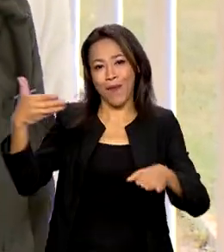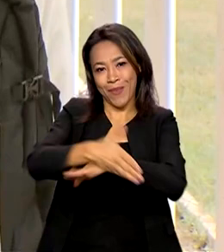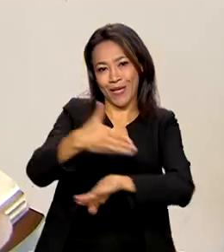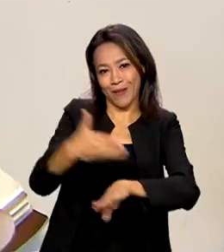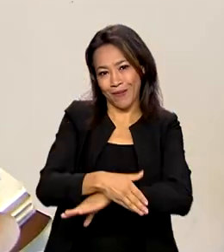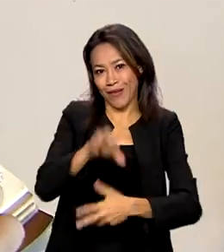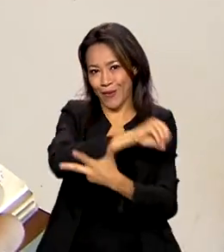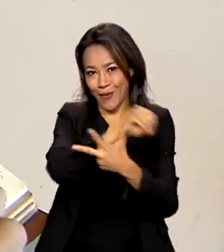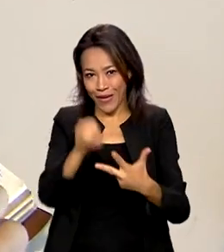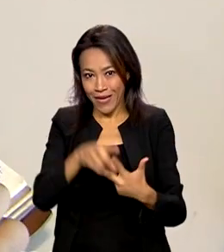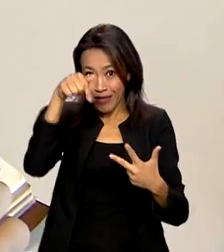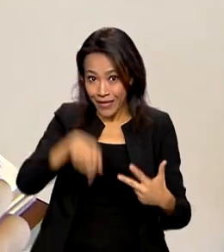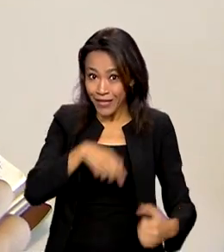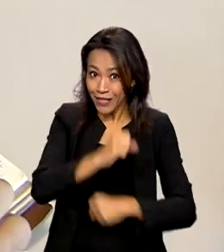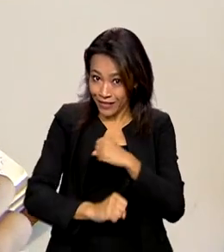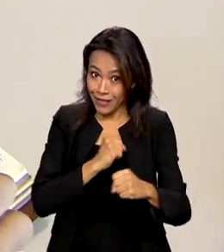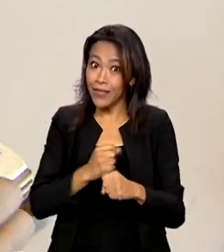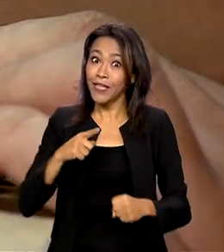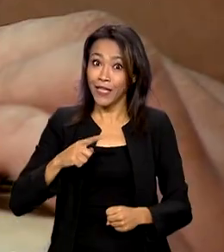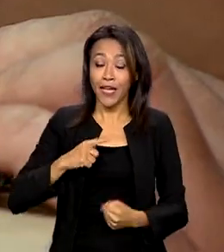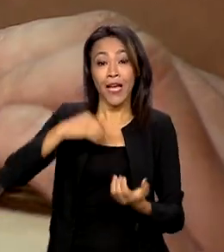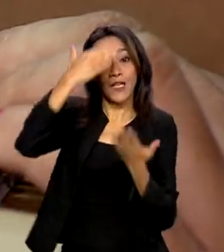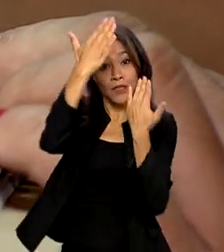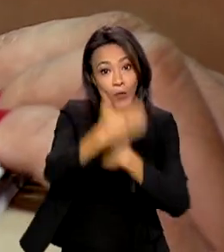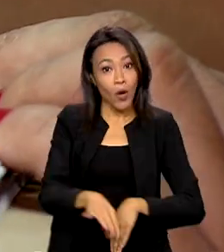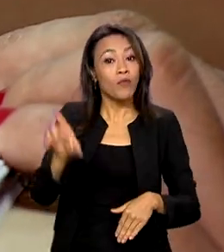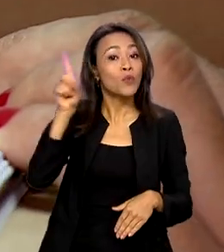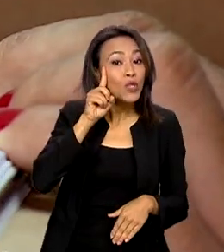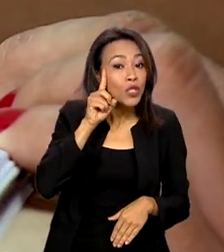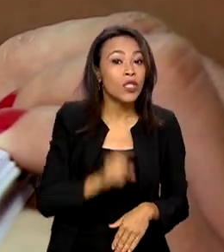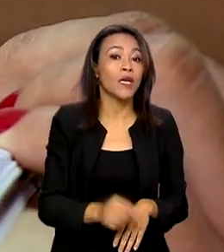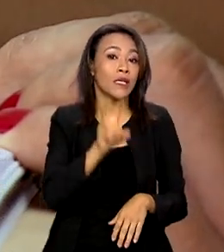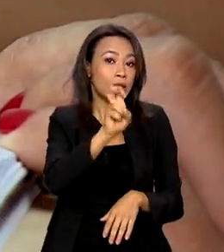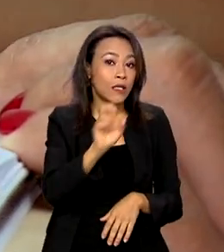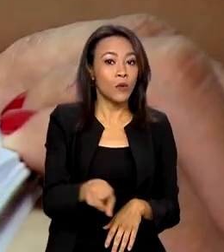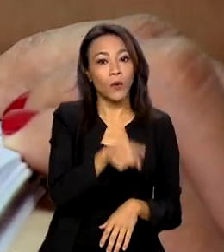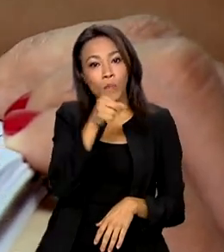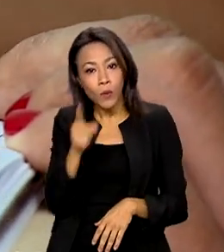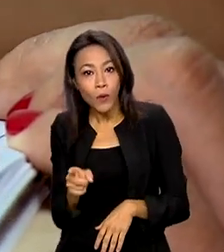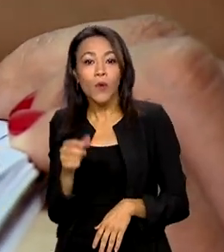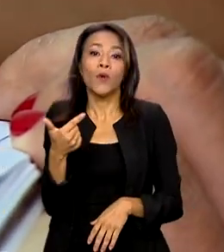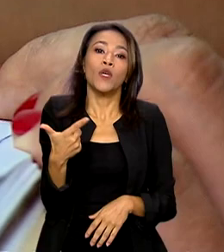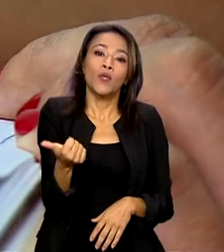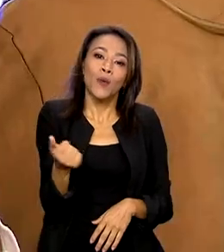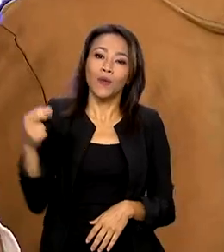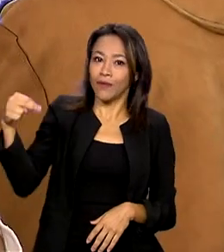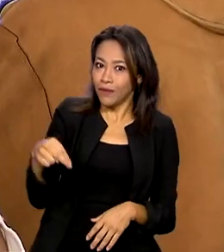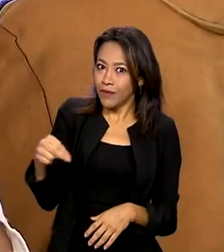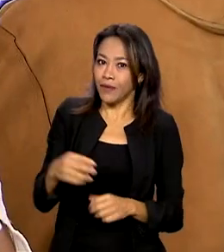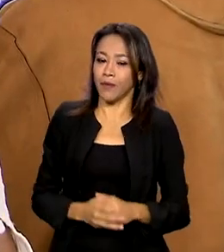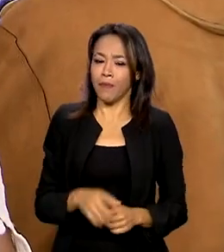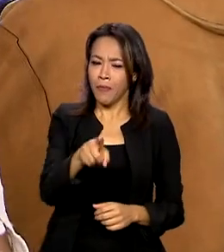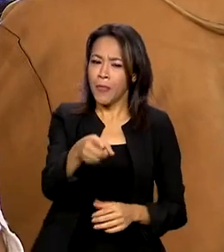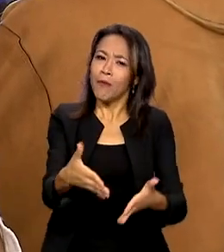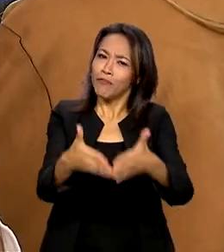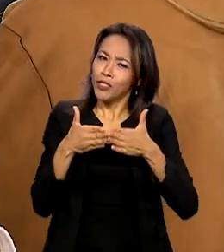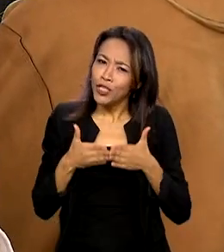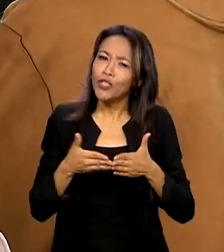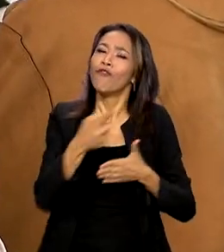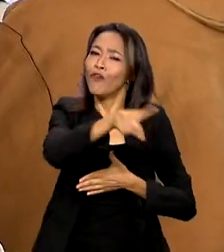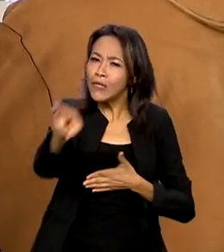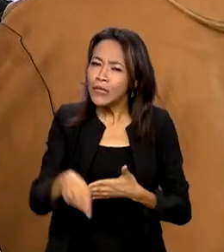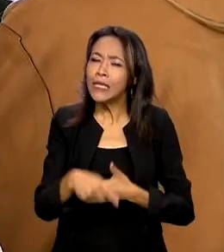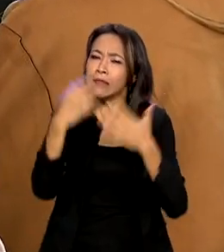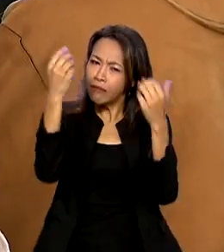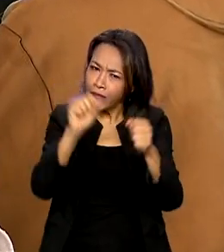2023 que tem as provas marcadas para os Dias 5 e 12 de novembro faço Enem pode ser